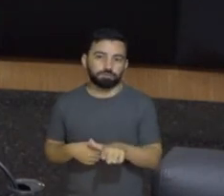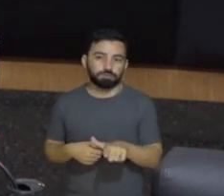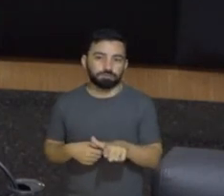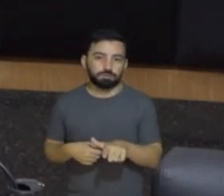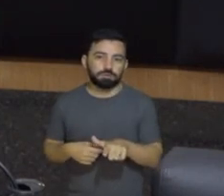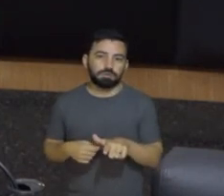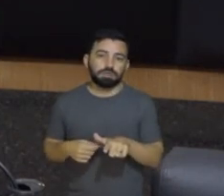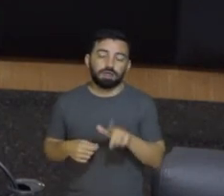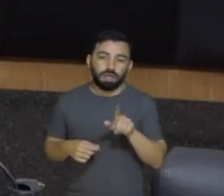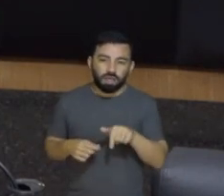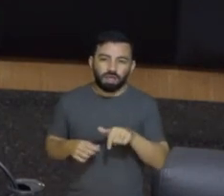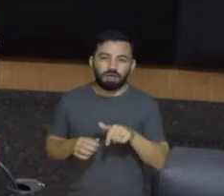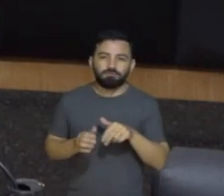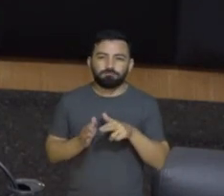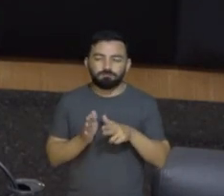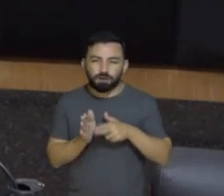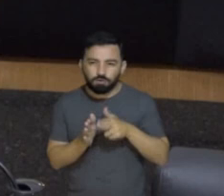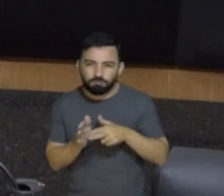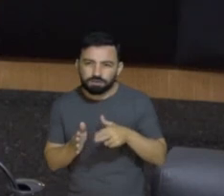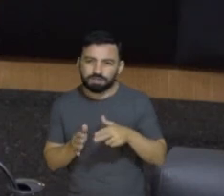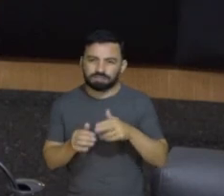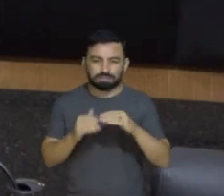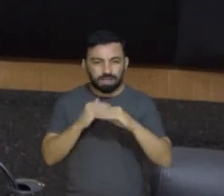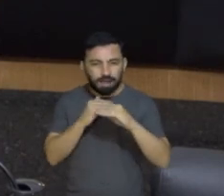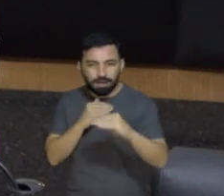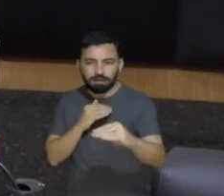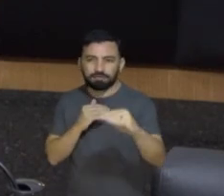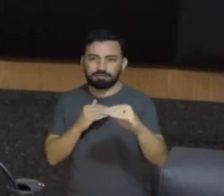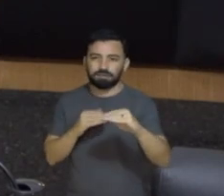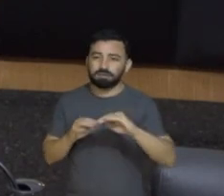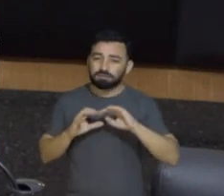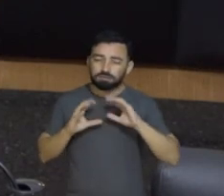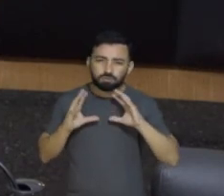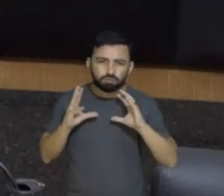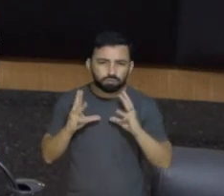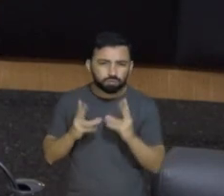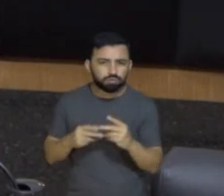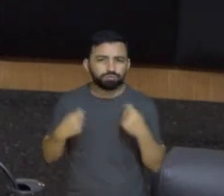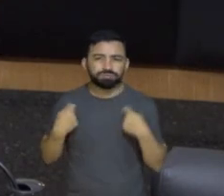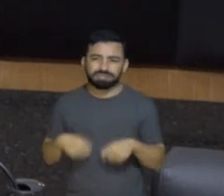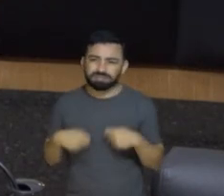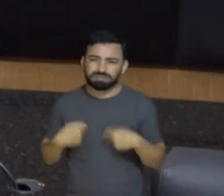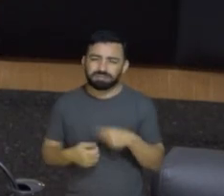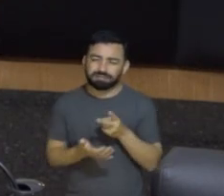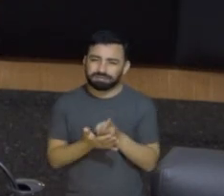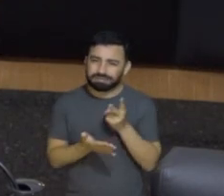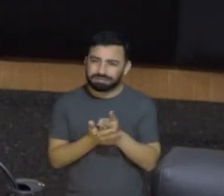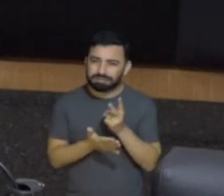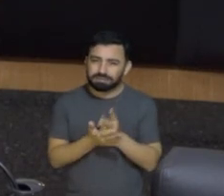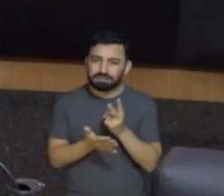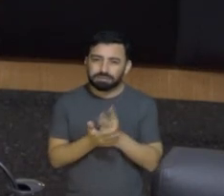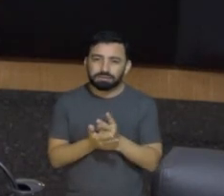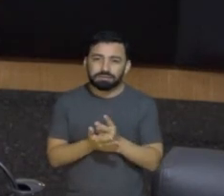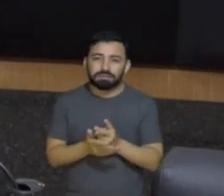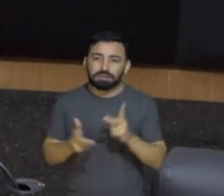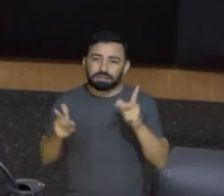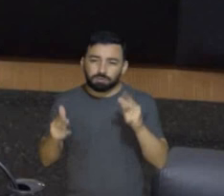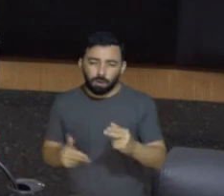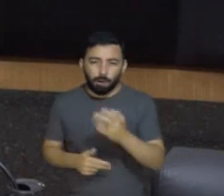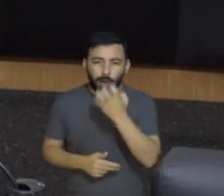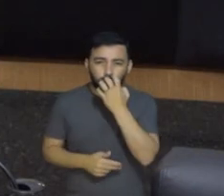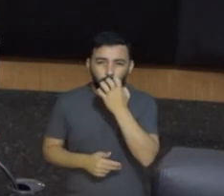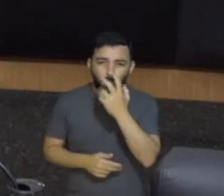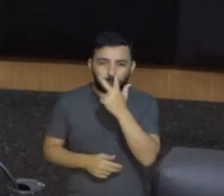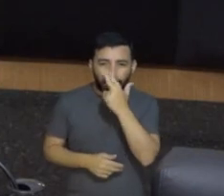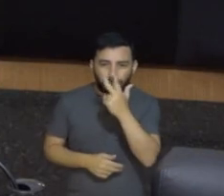nossas ferrovias, das nossas estradas, que toda a vida nós estamos sempre andando igual a um cachorro querendo